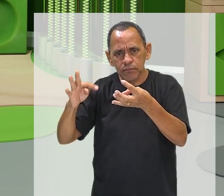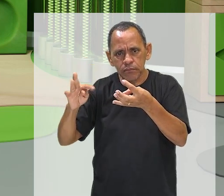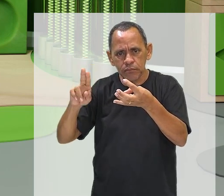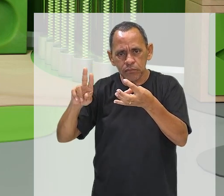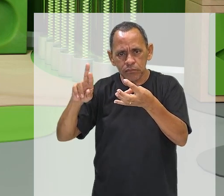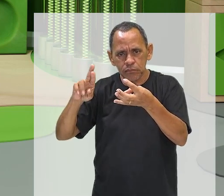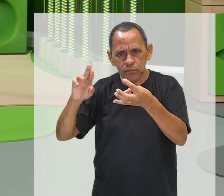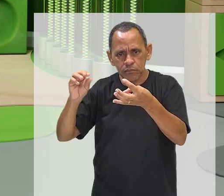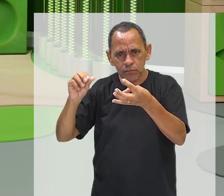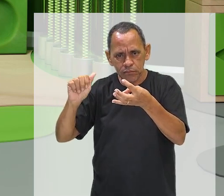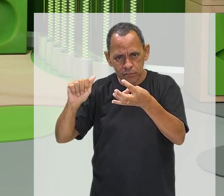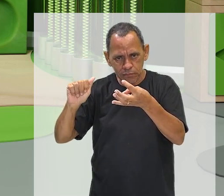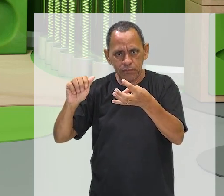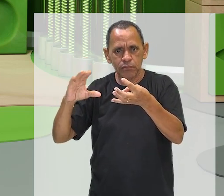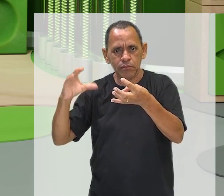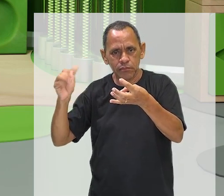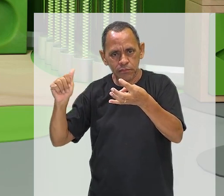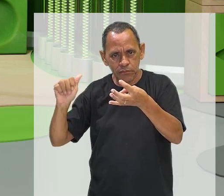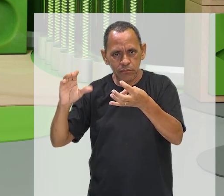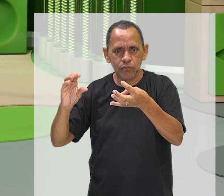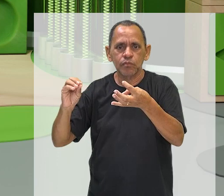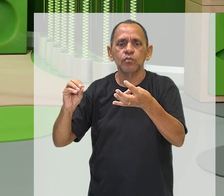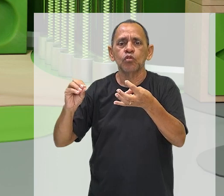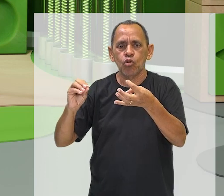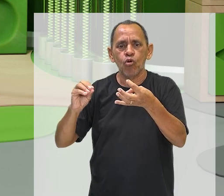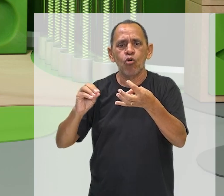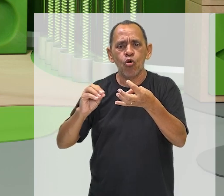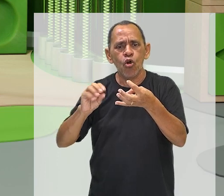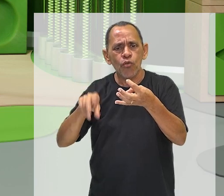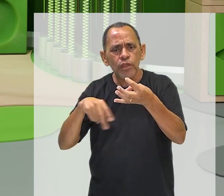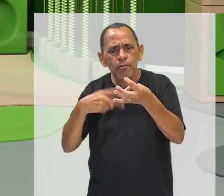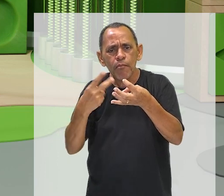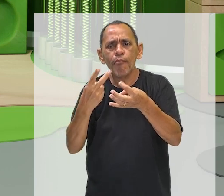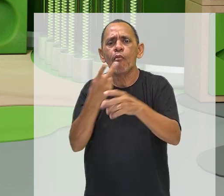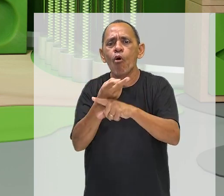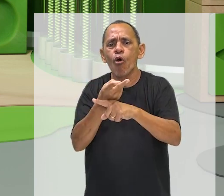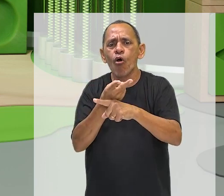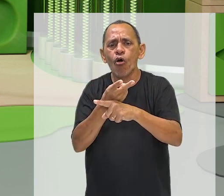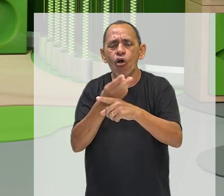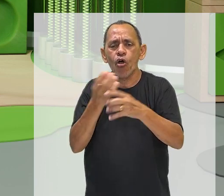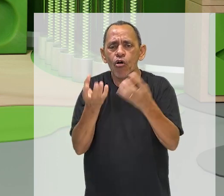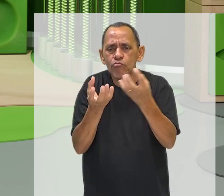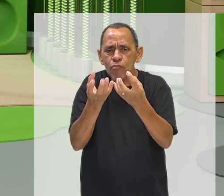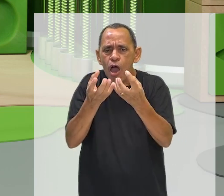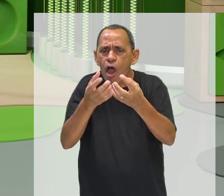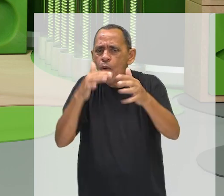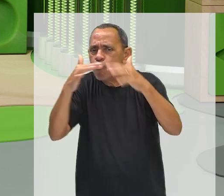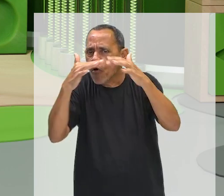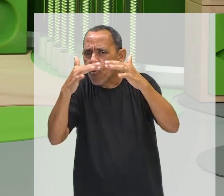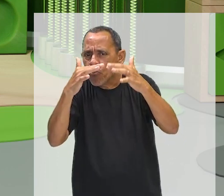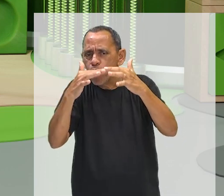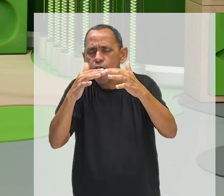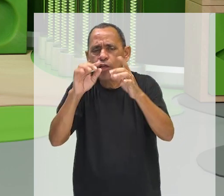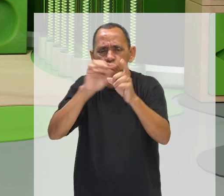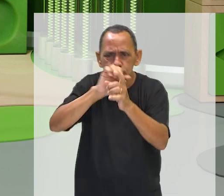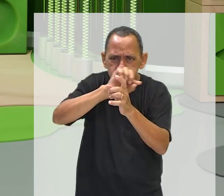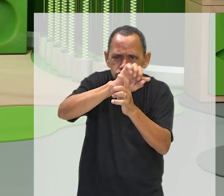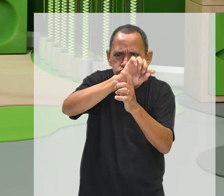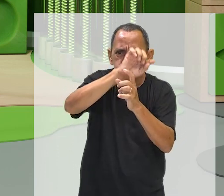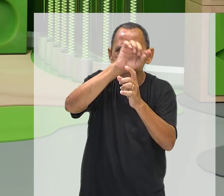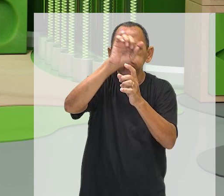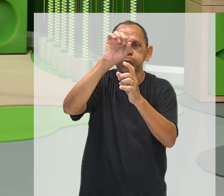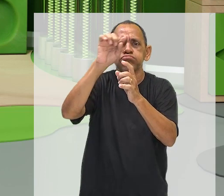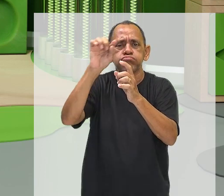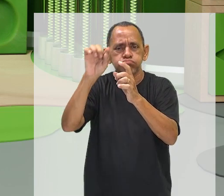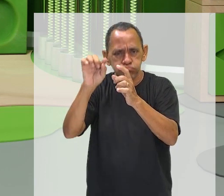vão receber ali aquela cauda para que eles possam fazer a sua movimentação até chegar no óvulo para acontecer a